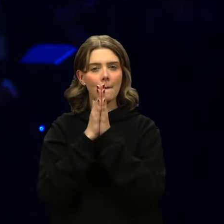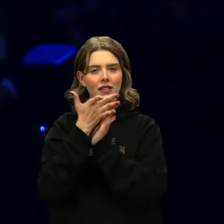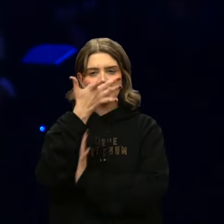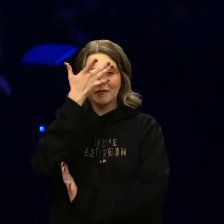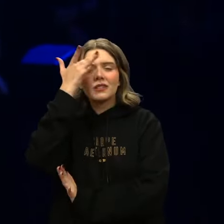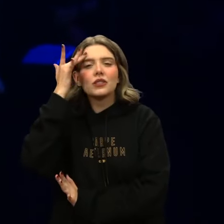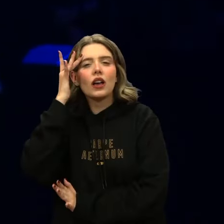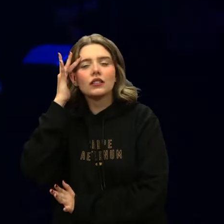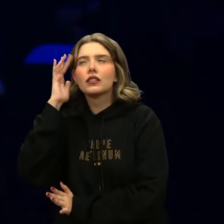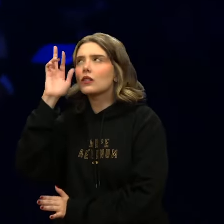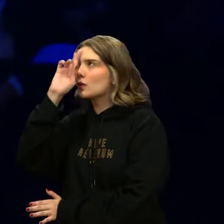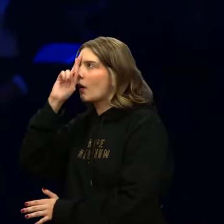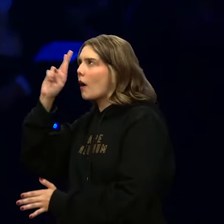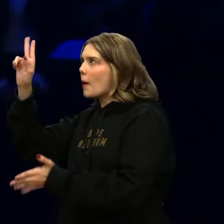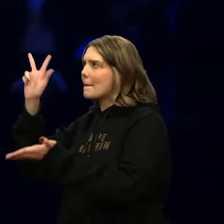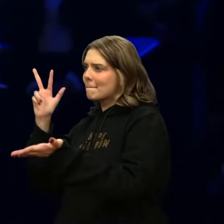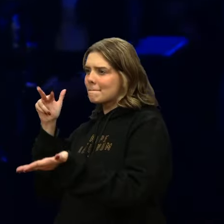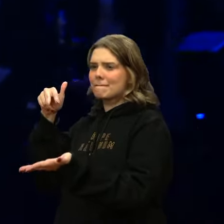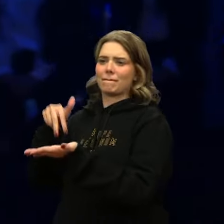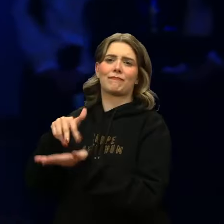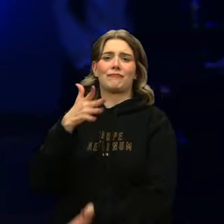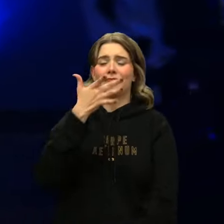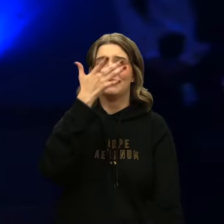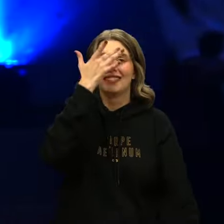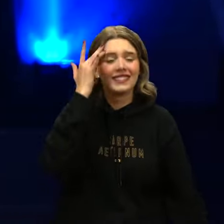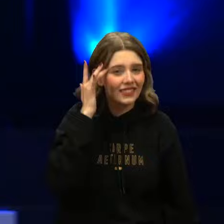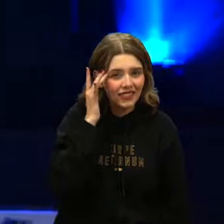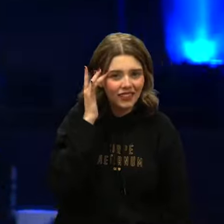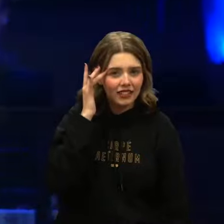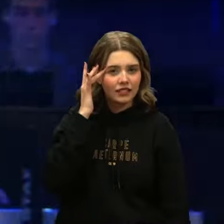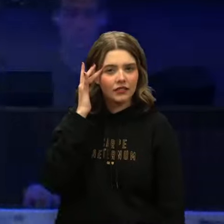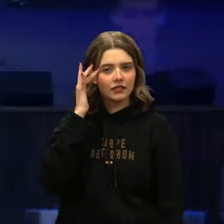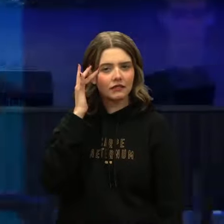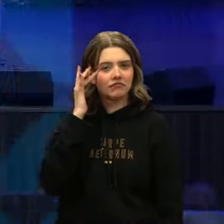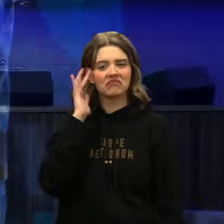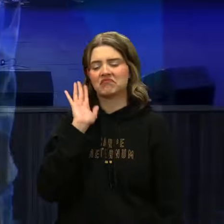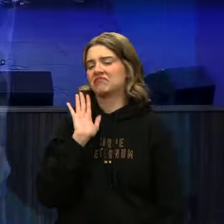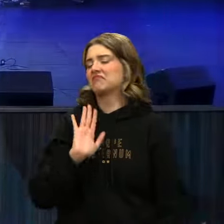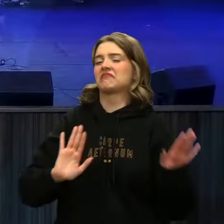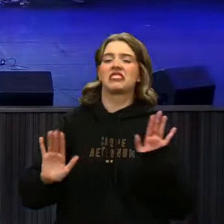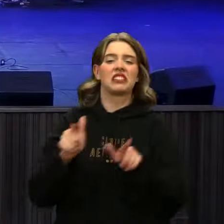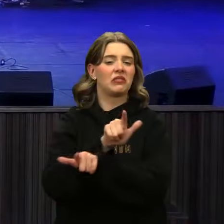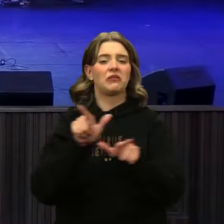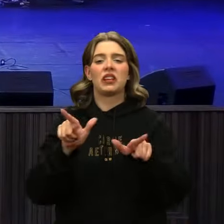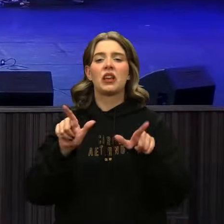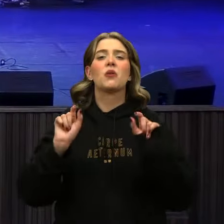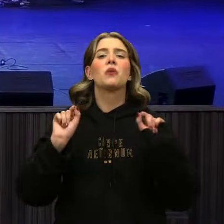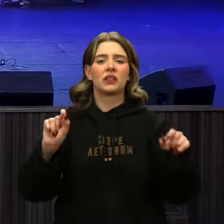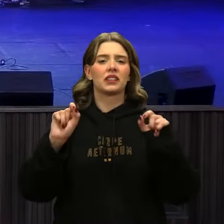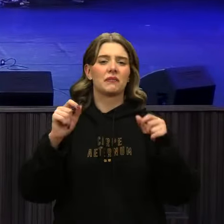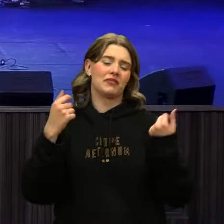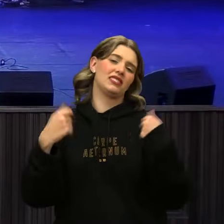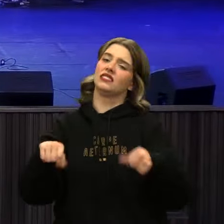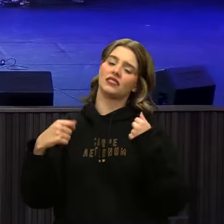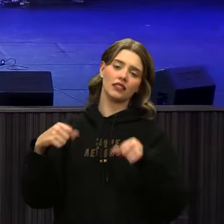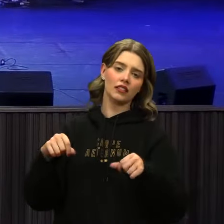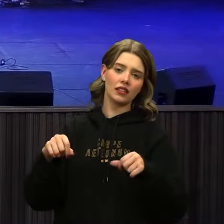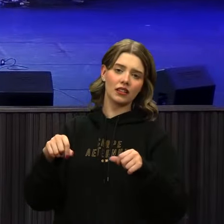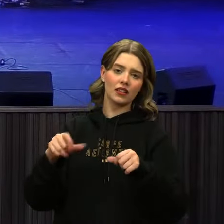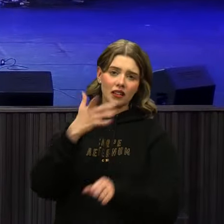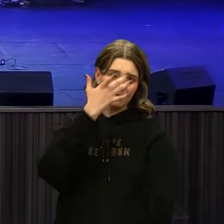levantando, um exército de improváveis, pessoas que não têm o que é preciso, pessoas que às vezes